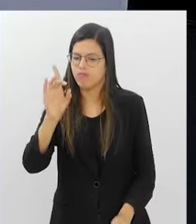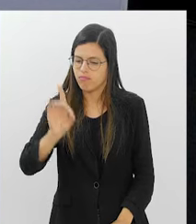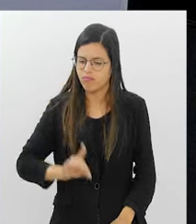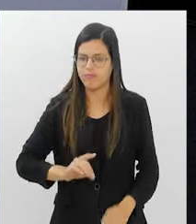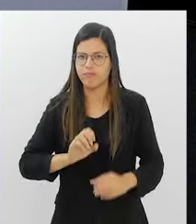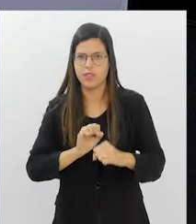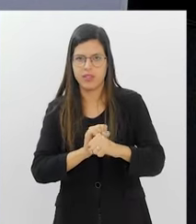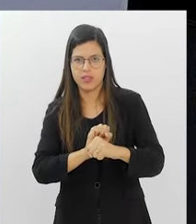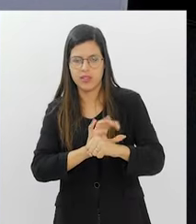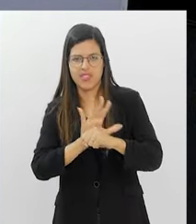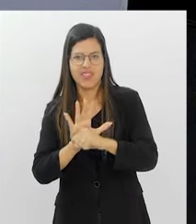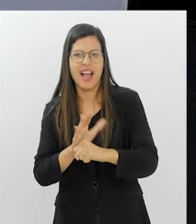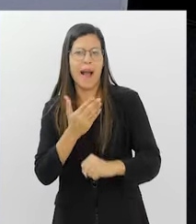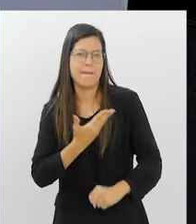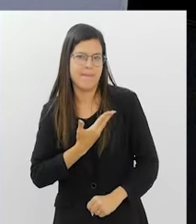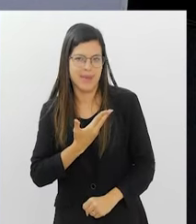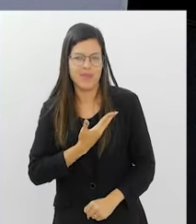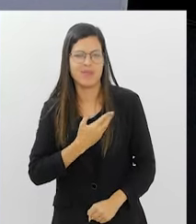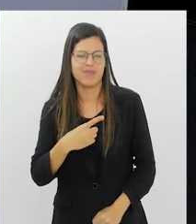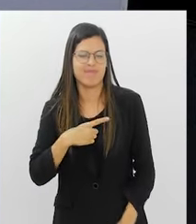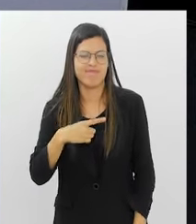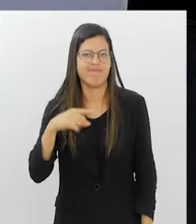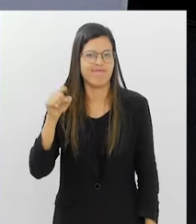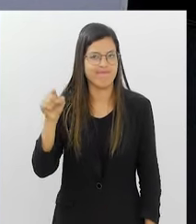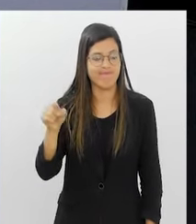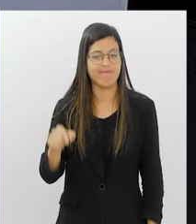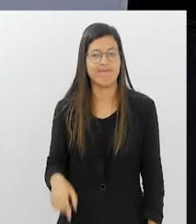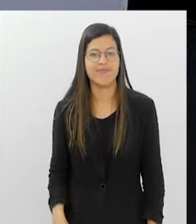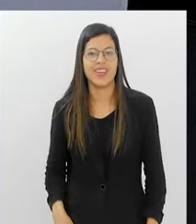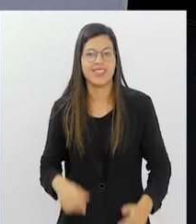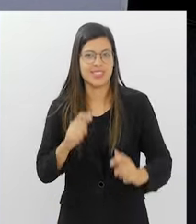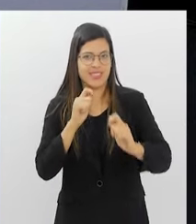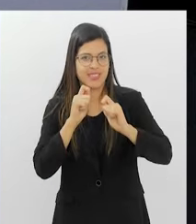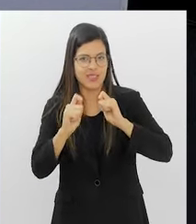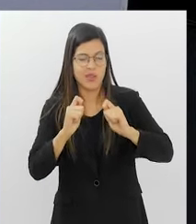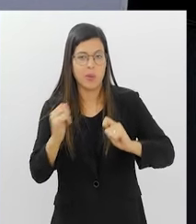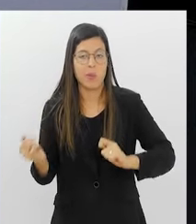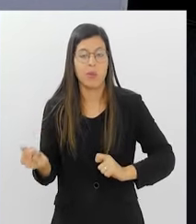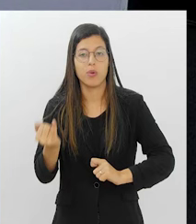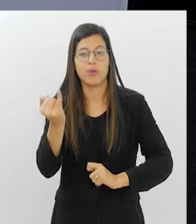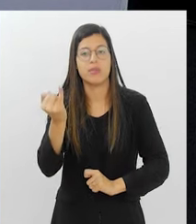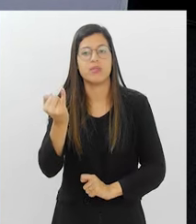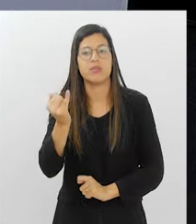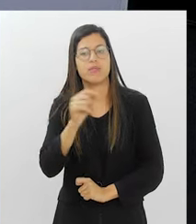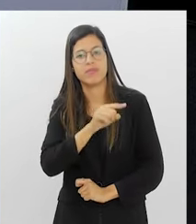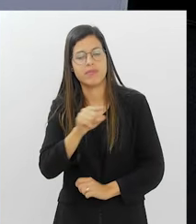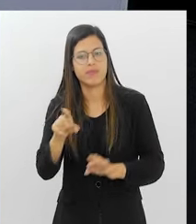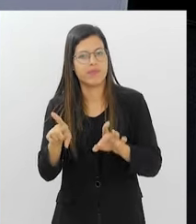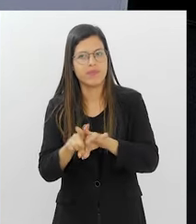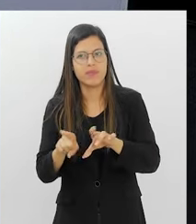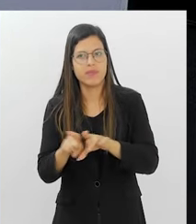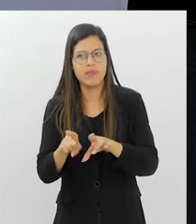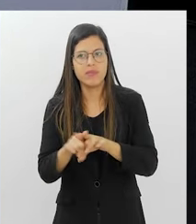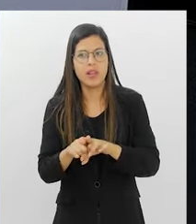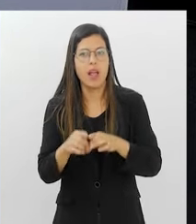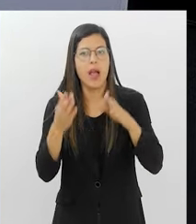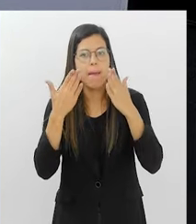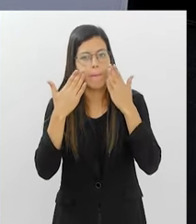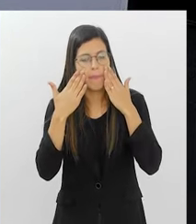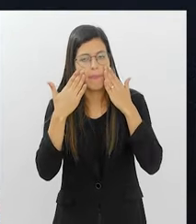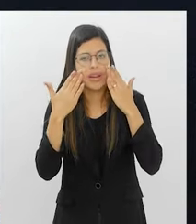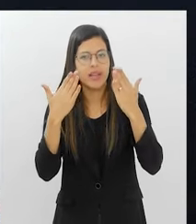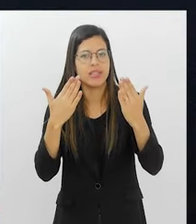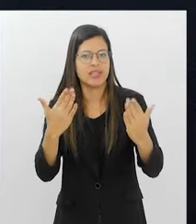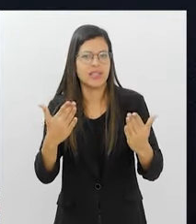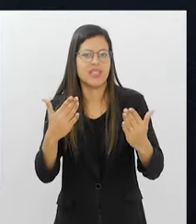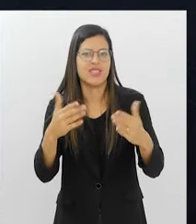Tijuca são amigos que eu deixi l lá então eu acho que essa entrevista é muito importante para que vocês também de alguma maneira eh se